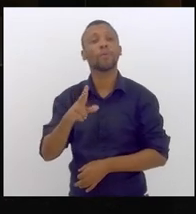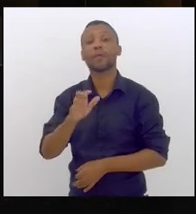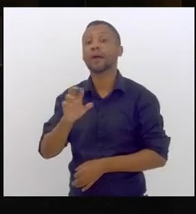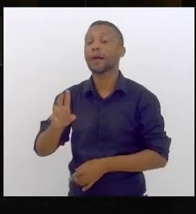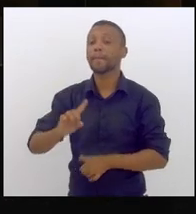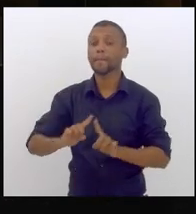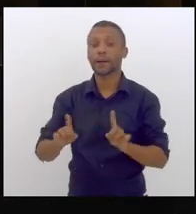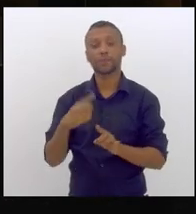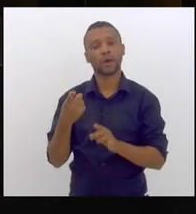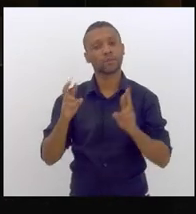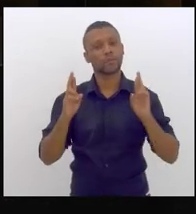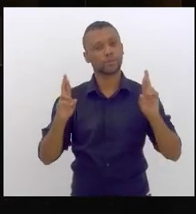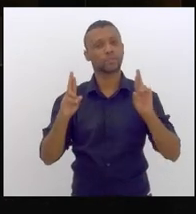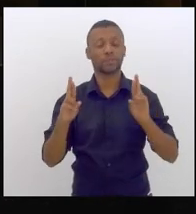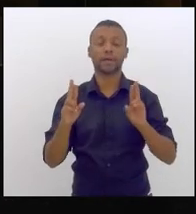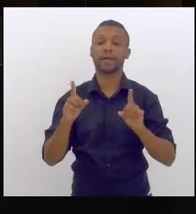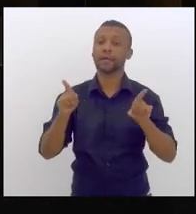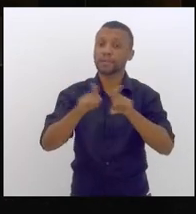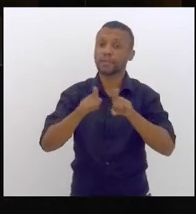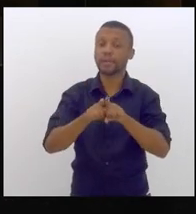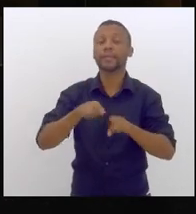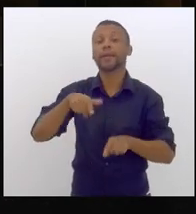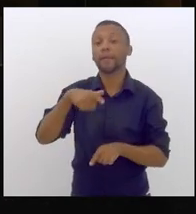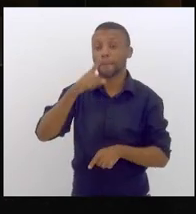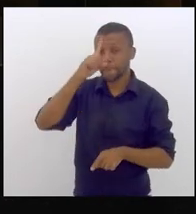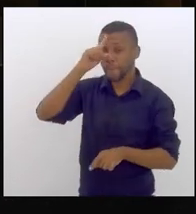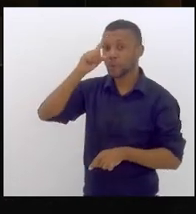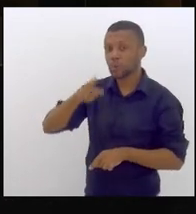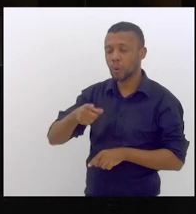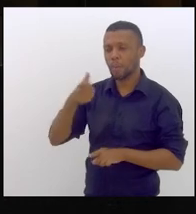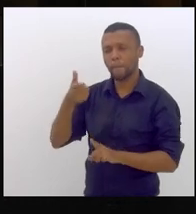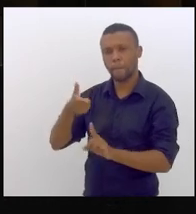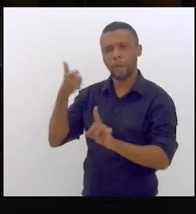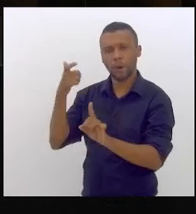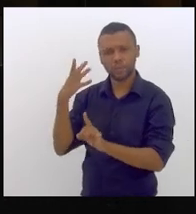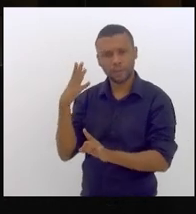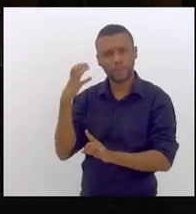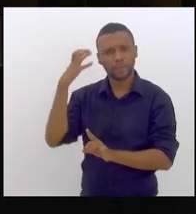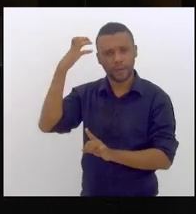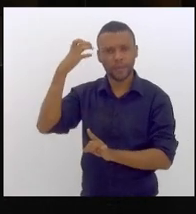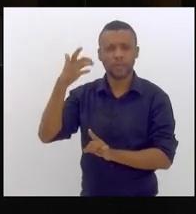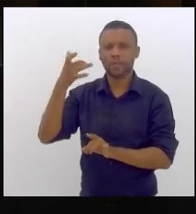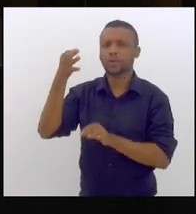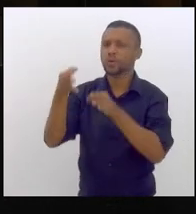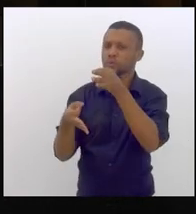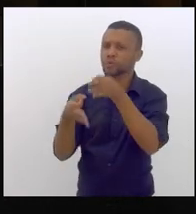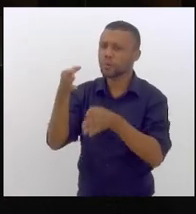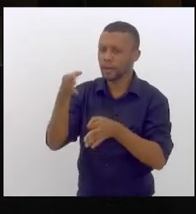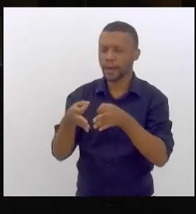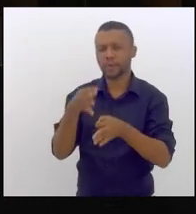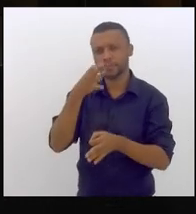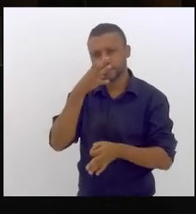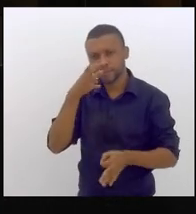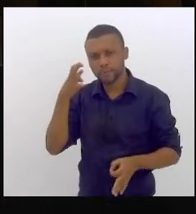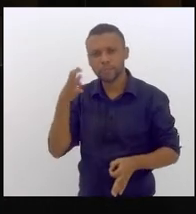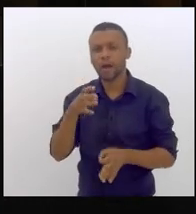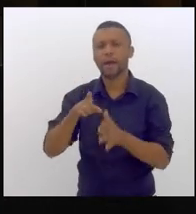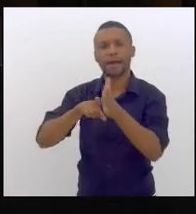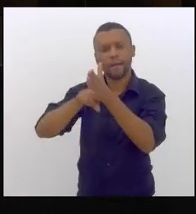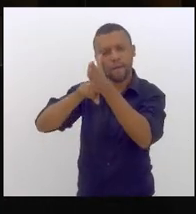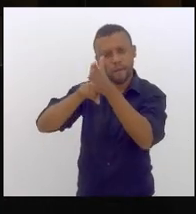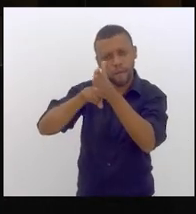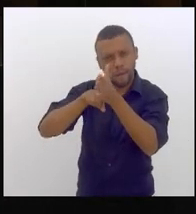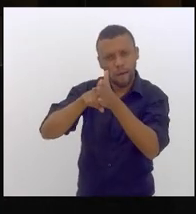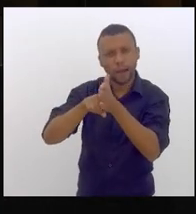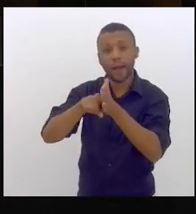também é que os mandantes do assassinato de Marielle Franco sejam julgados e sejam investigados